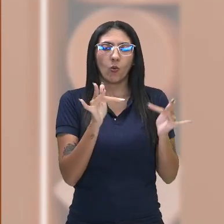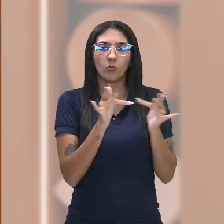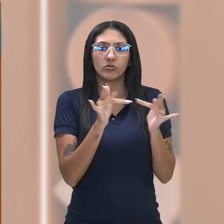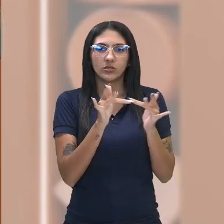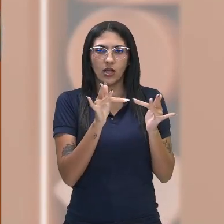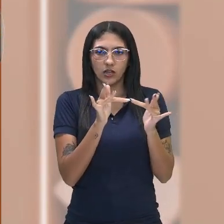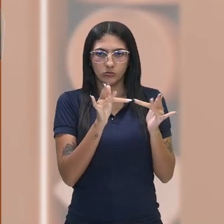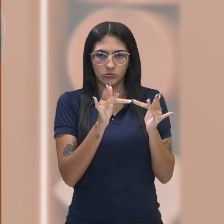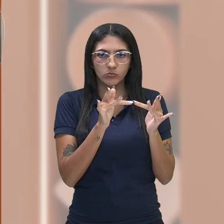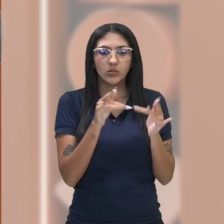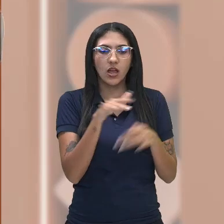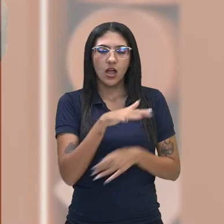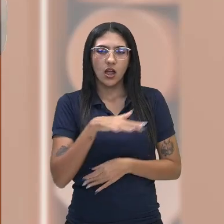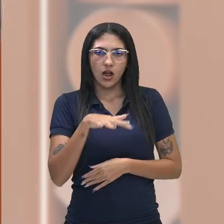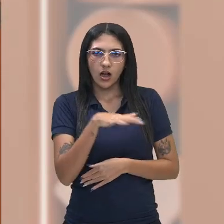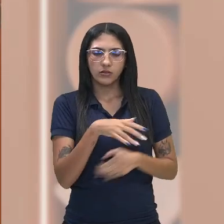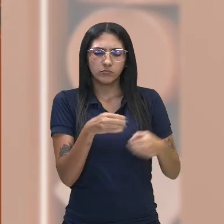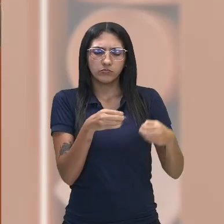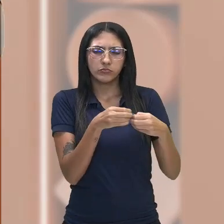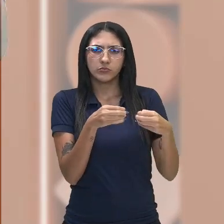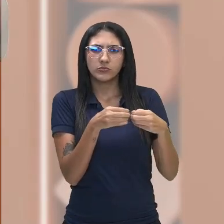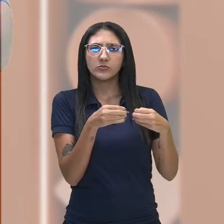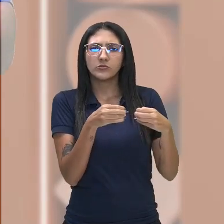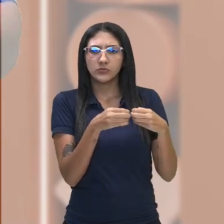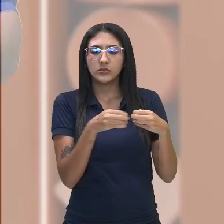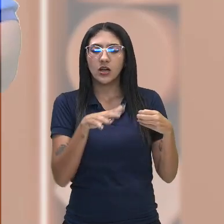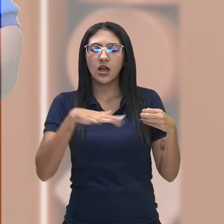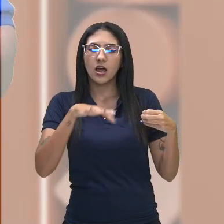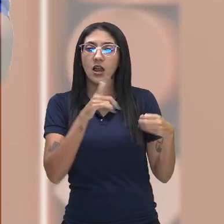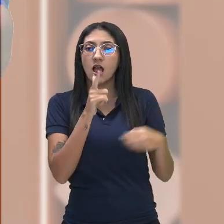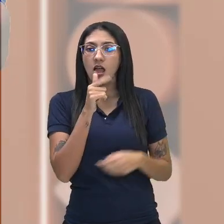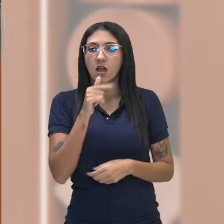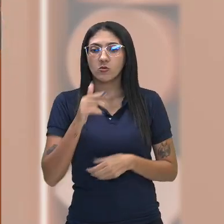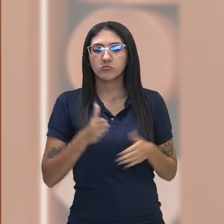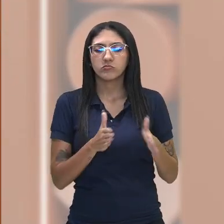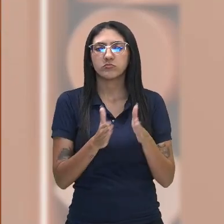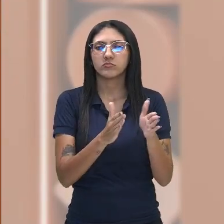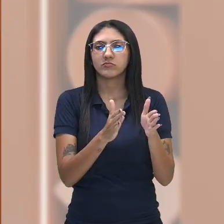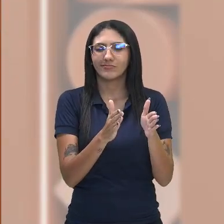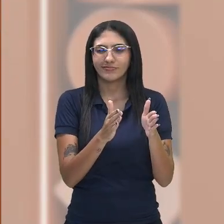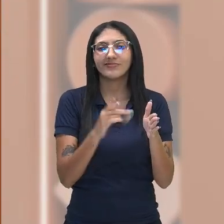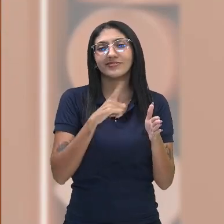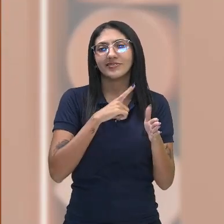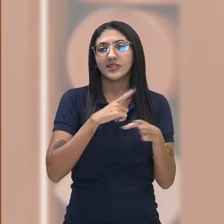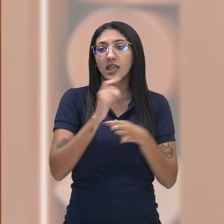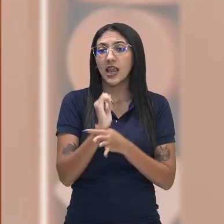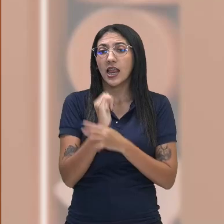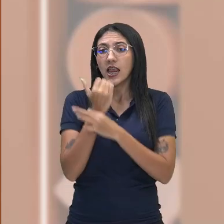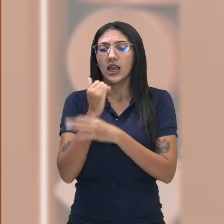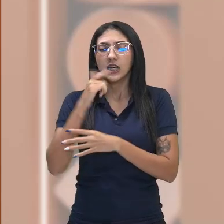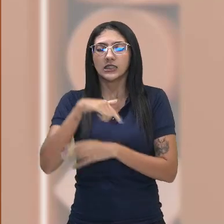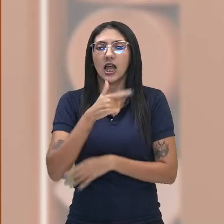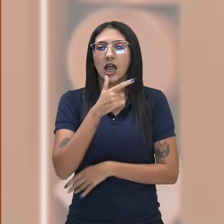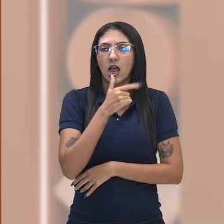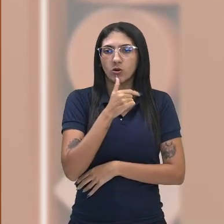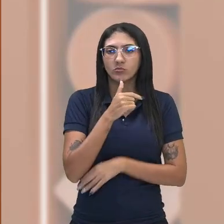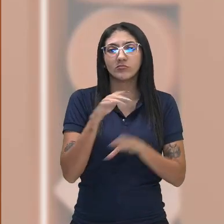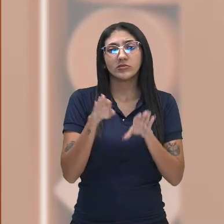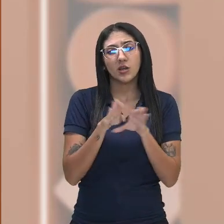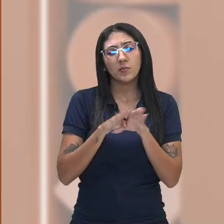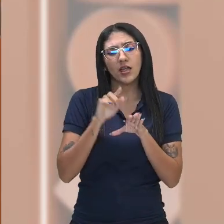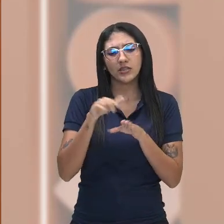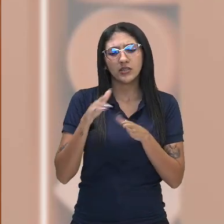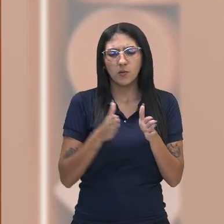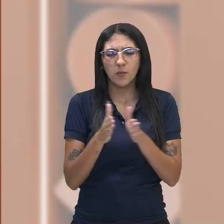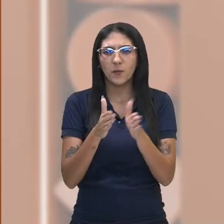seu processo de desenvolvimento, à presença desses rios, que garantem essa água, como também esses rios